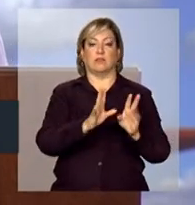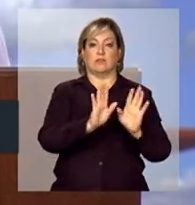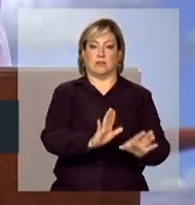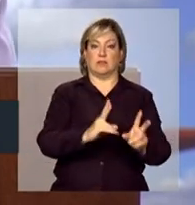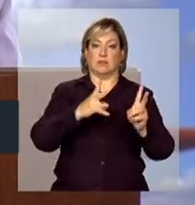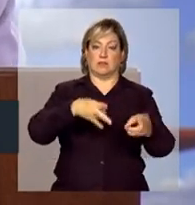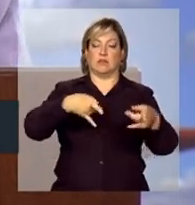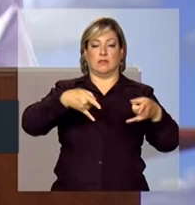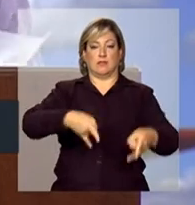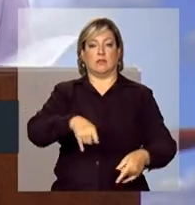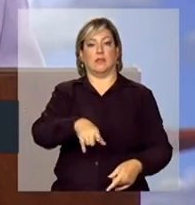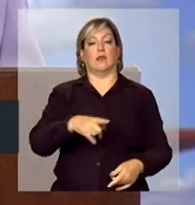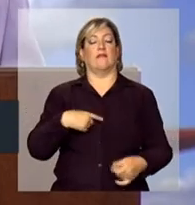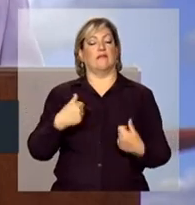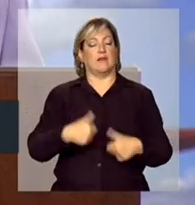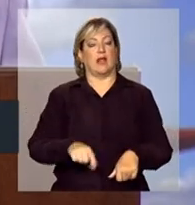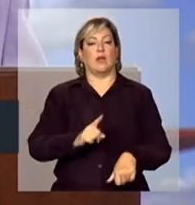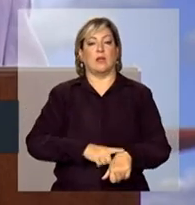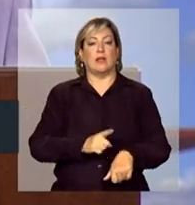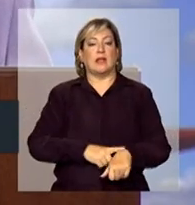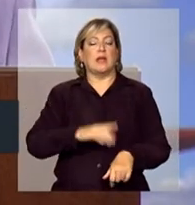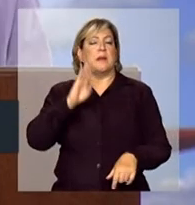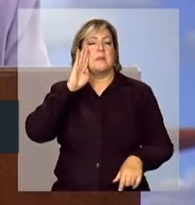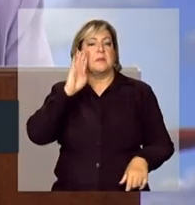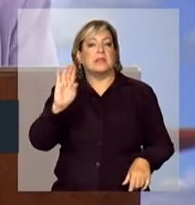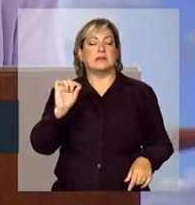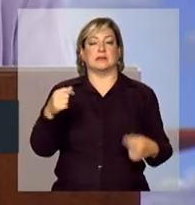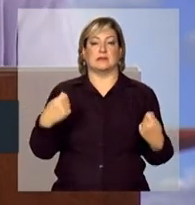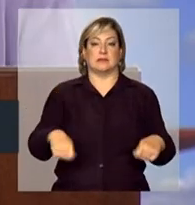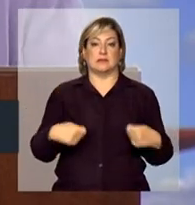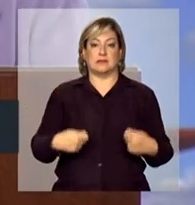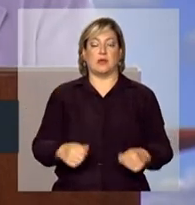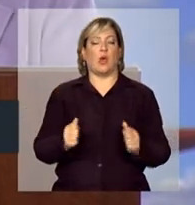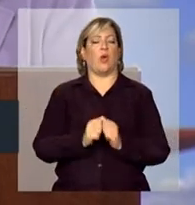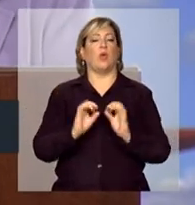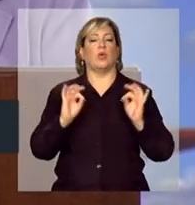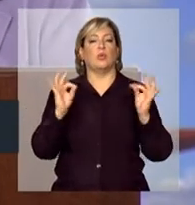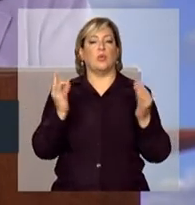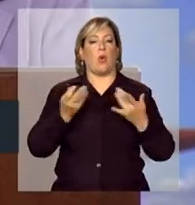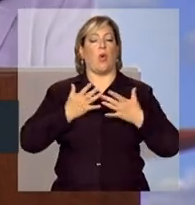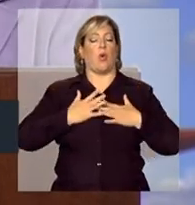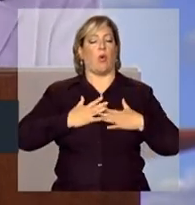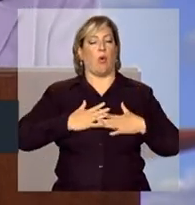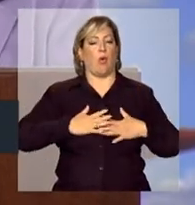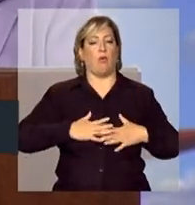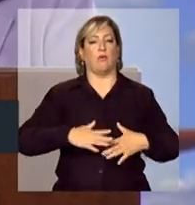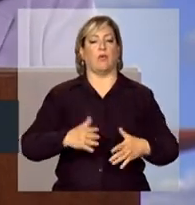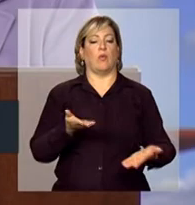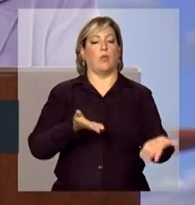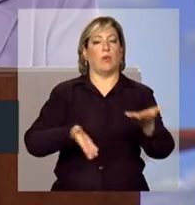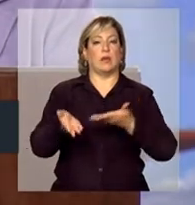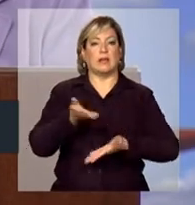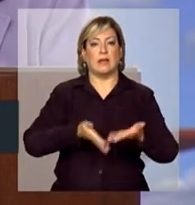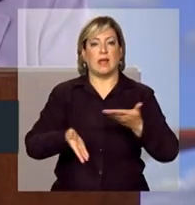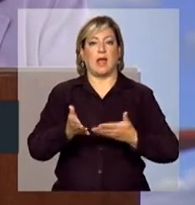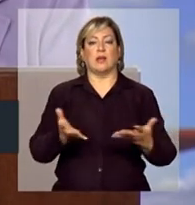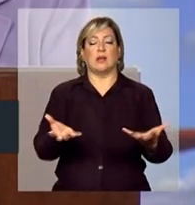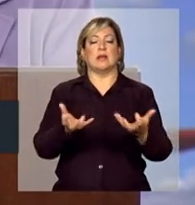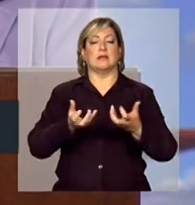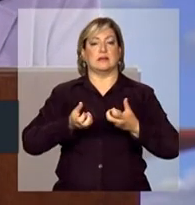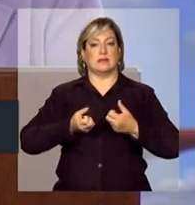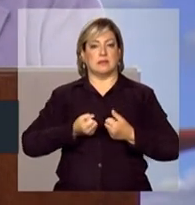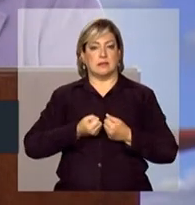o tempo mínimo necessário no entanto com todo conforto cuidado e